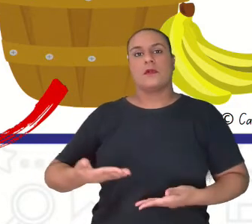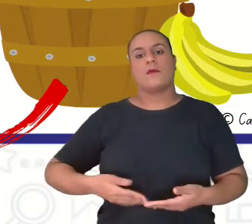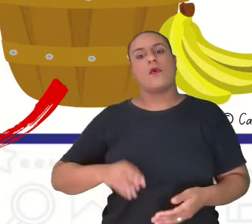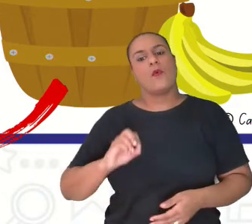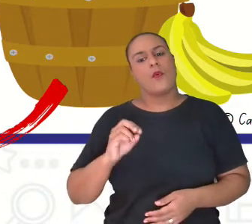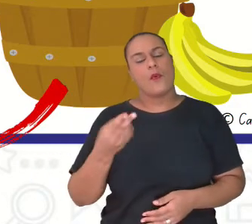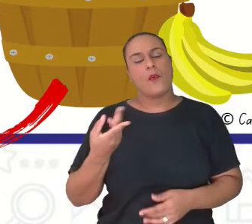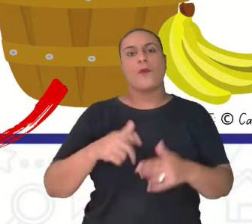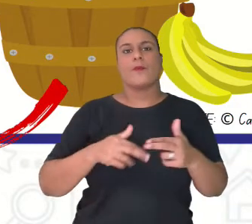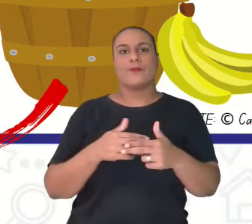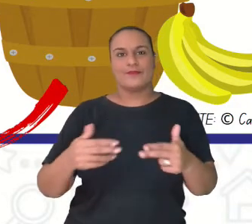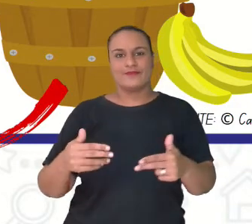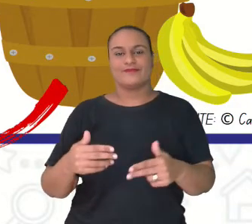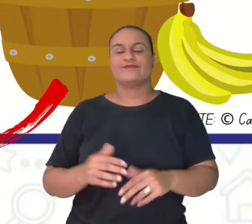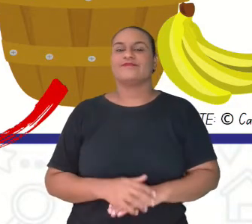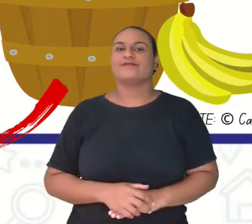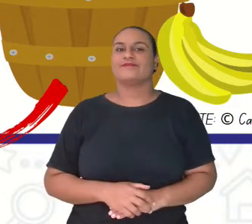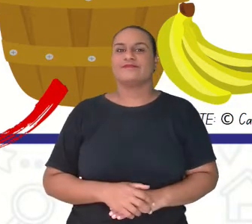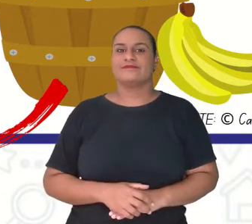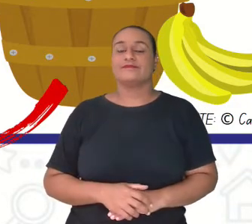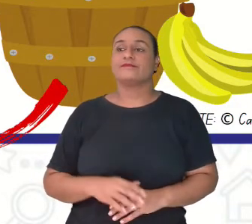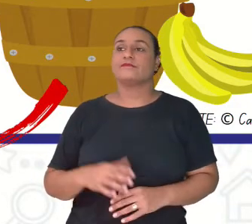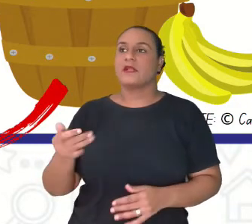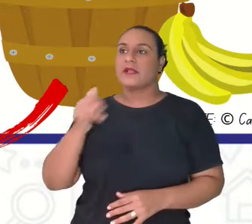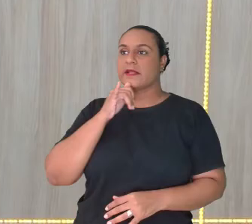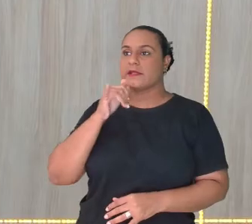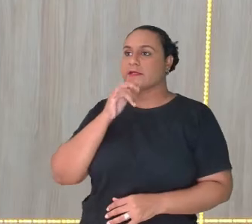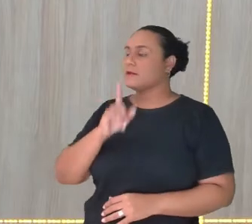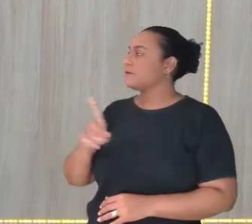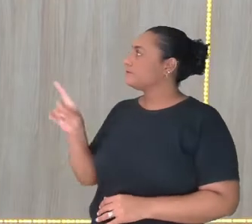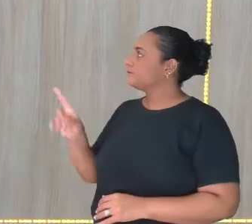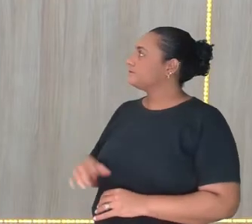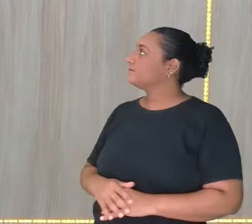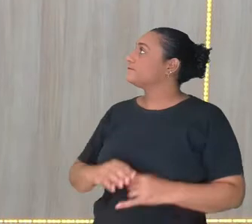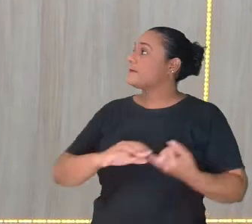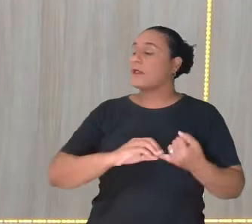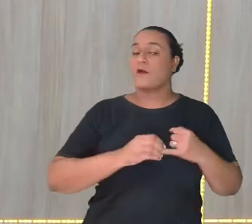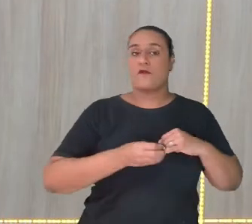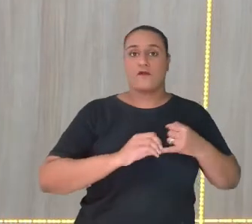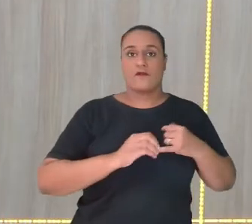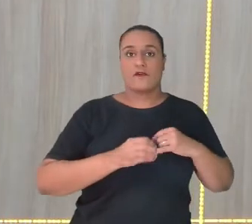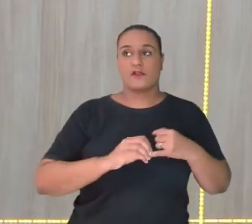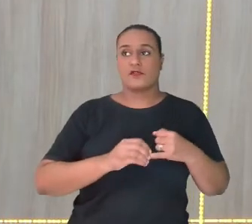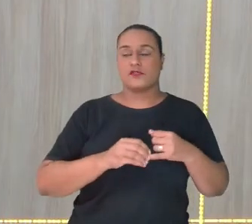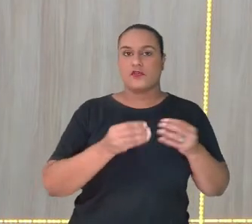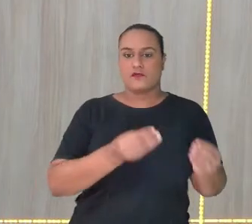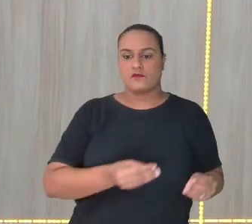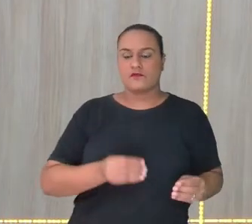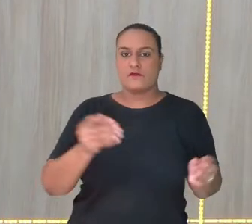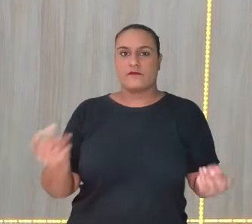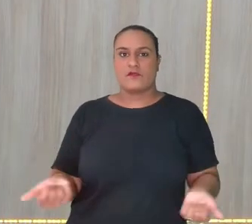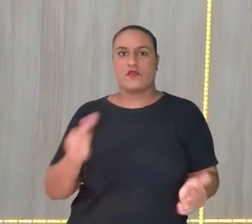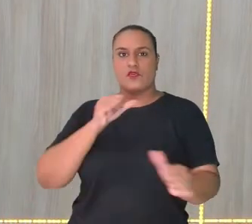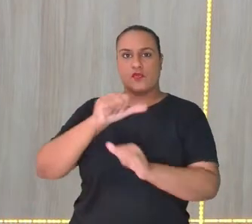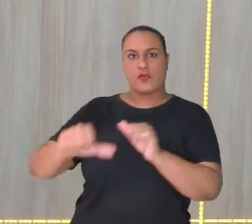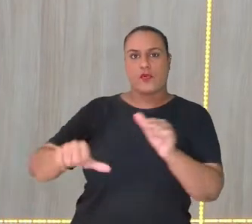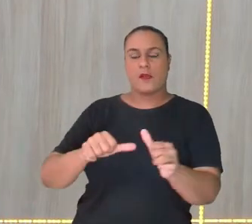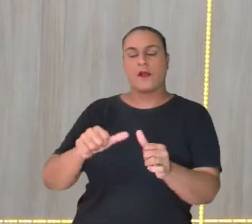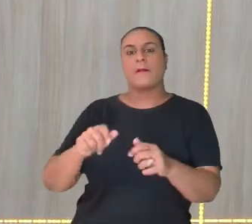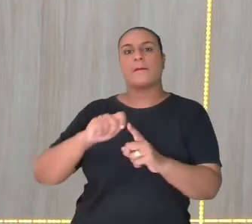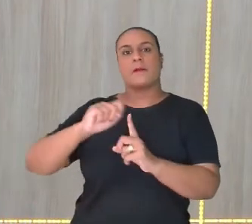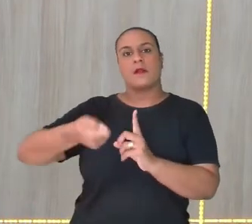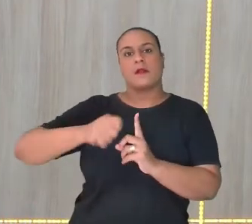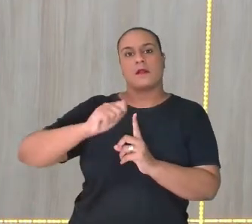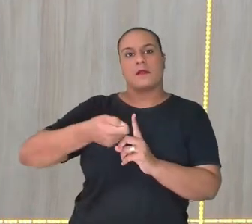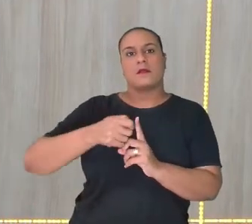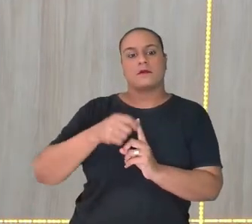produto, ok? Então, por exemplo, eu troco aqui ó, o feijão pela banana, certo? Então, um